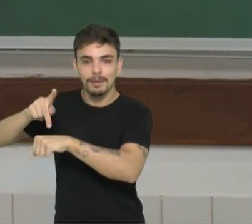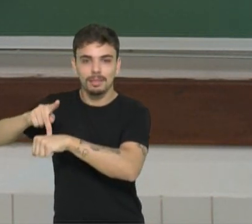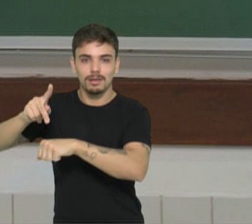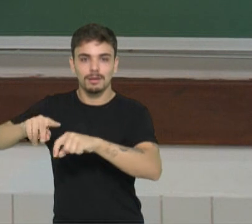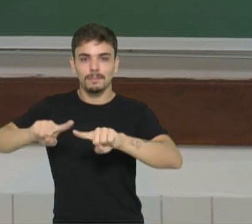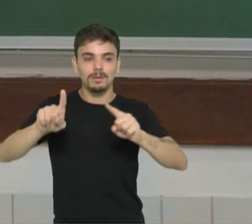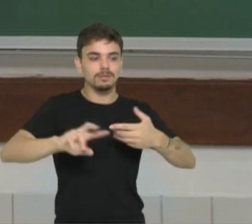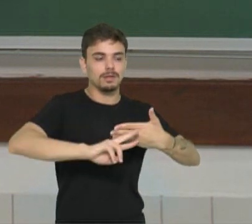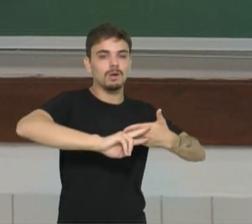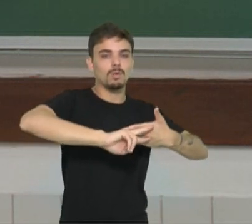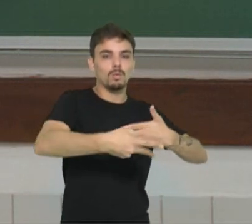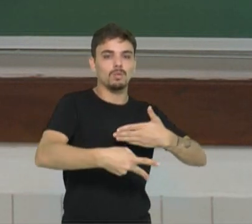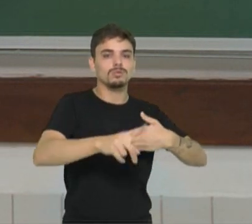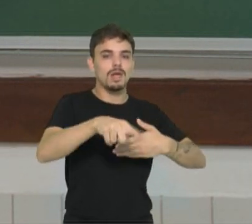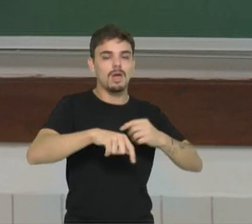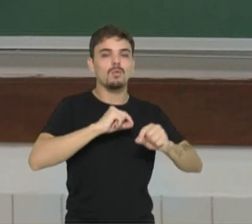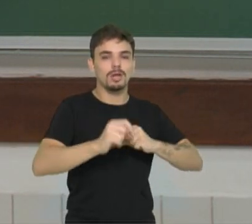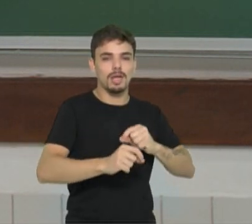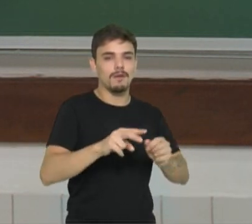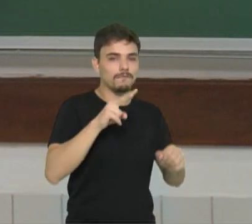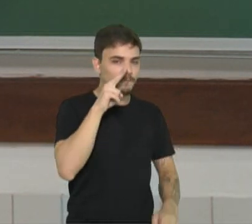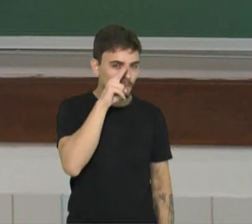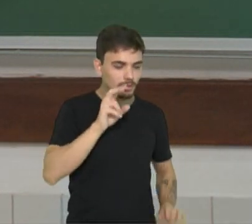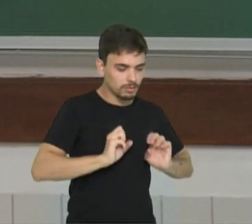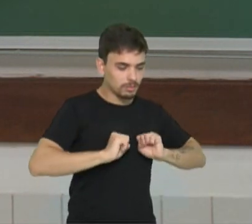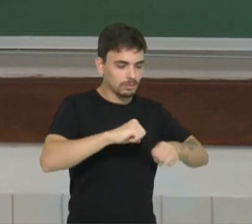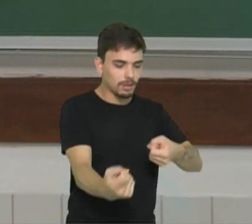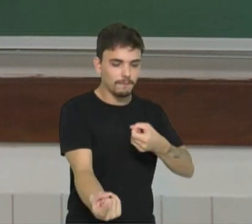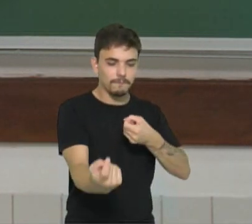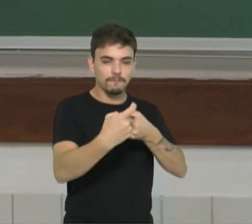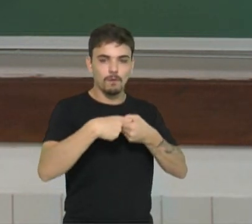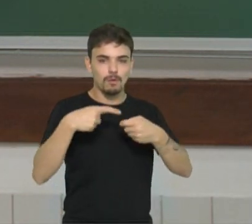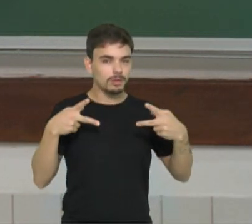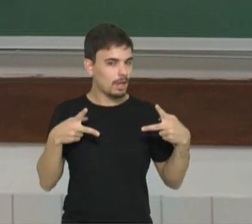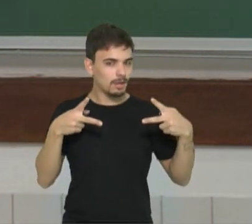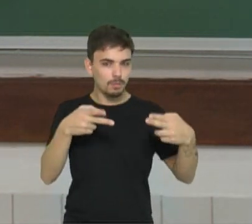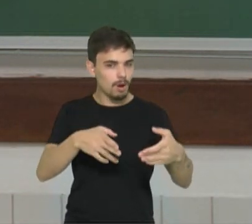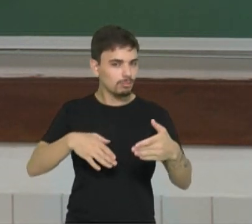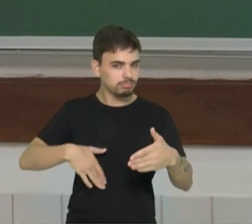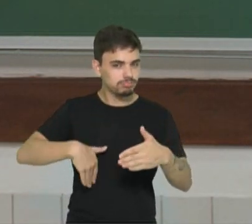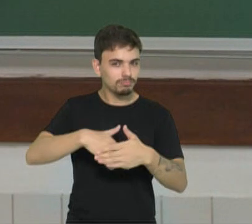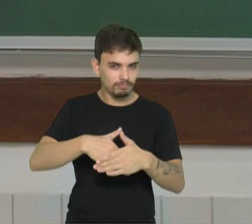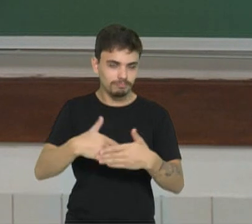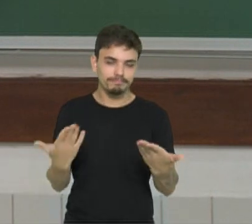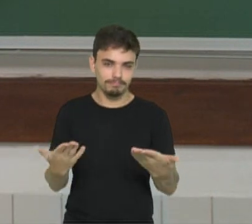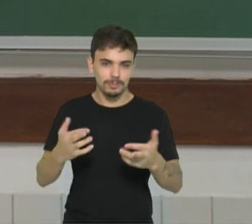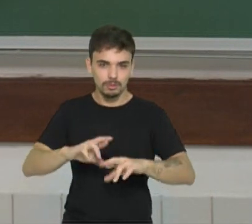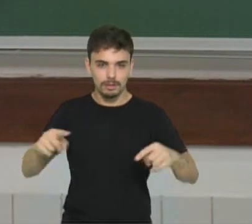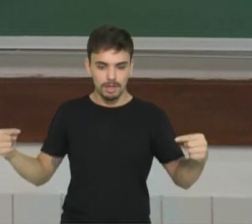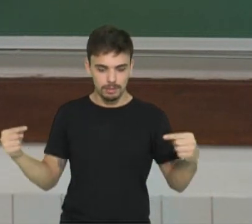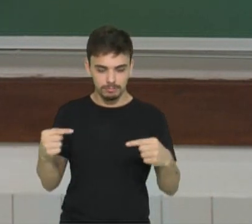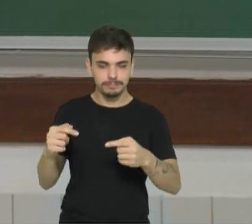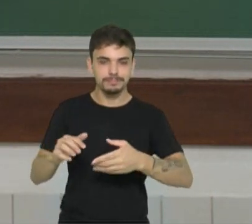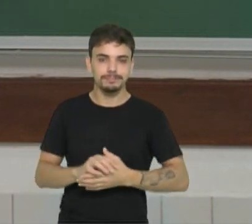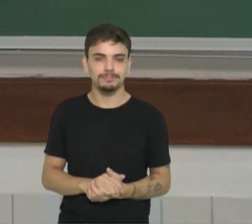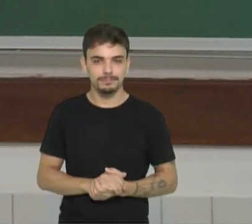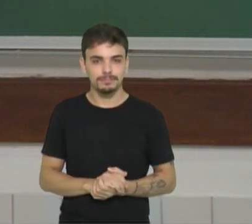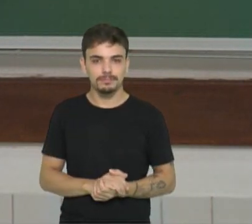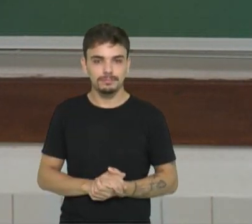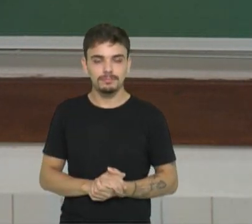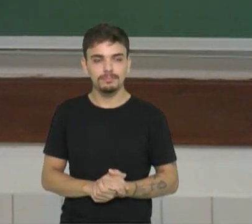reação foi que a força voltou para você na mesma intensidade, mas em sentido contrário.